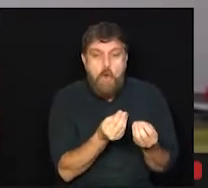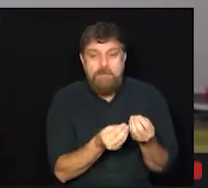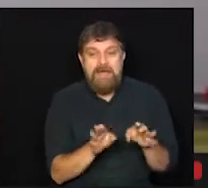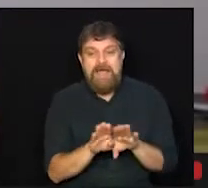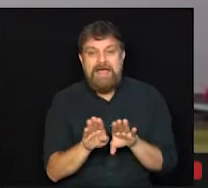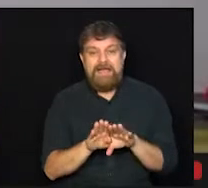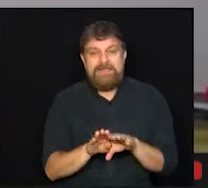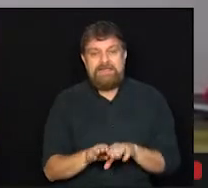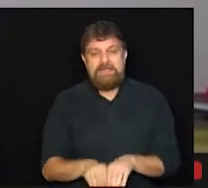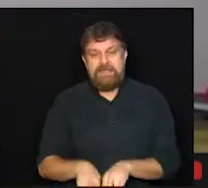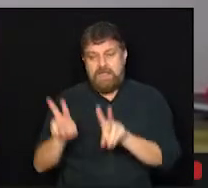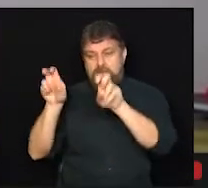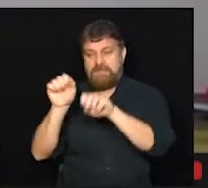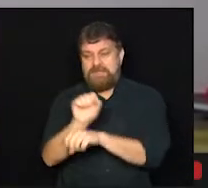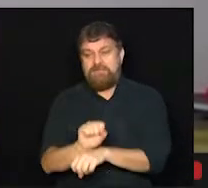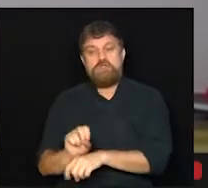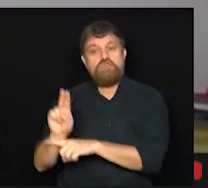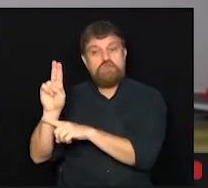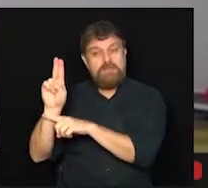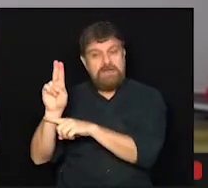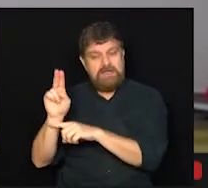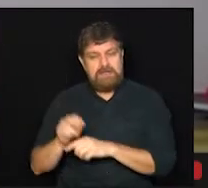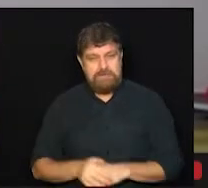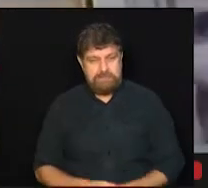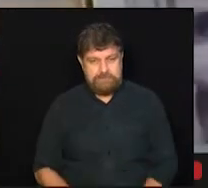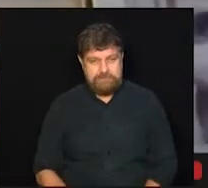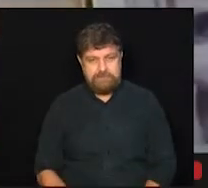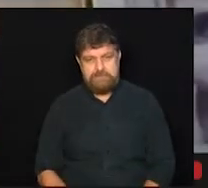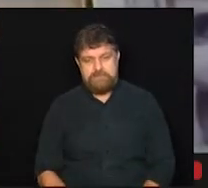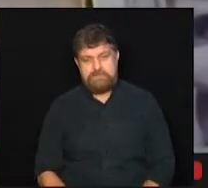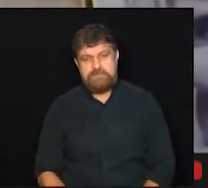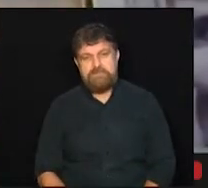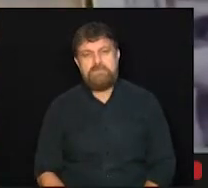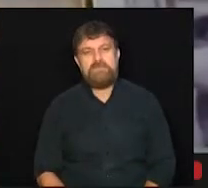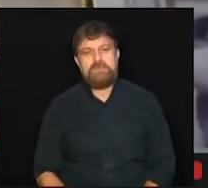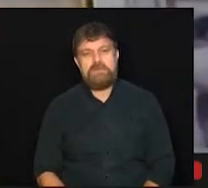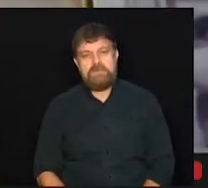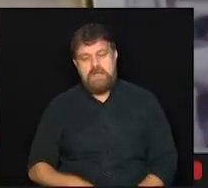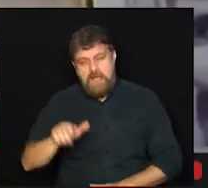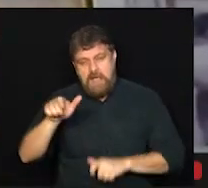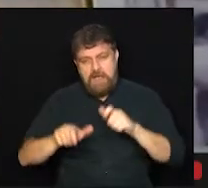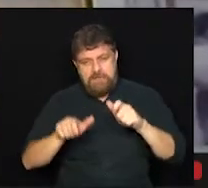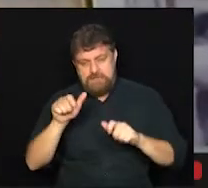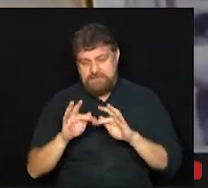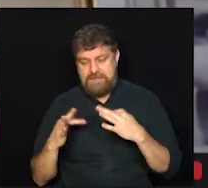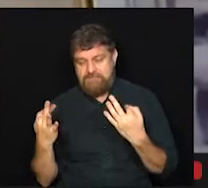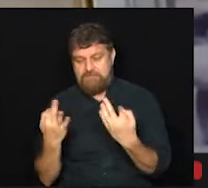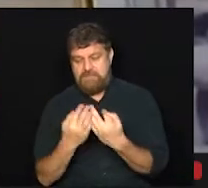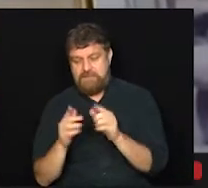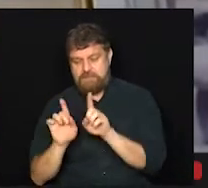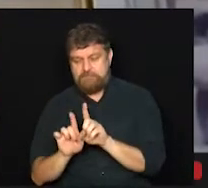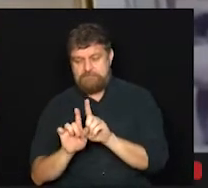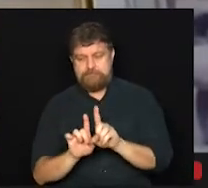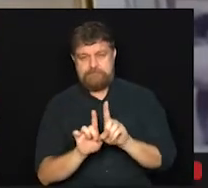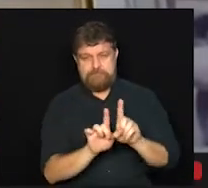por conta da pediatria de Sumaré. Tá. Então, em relação aos contactantes, o